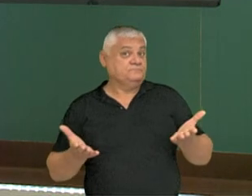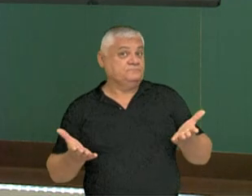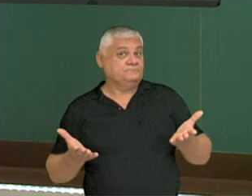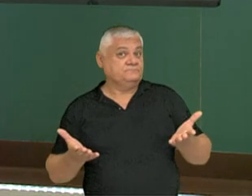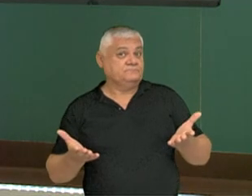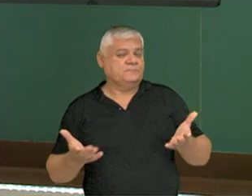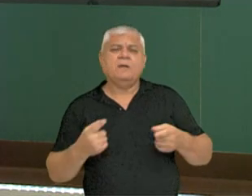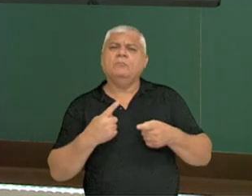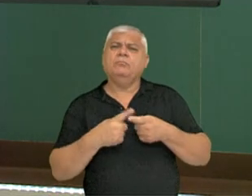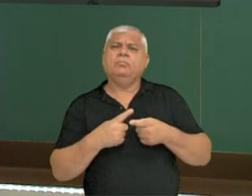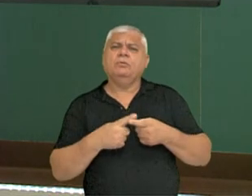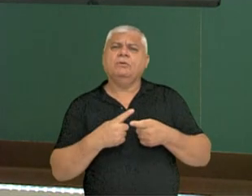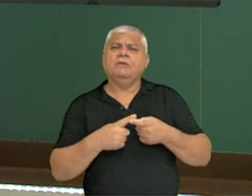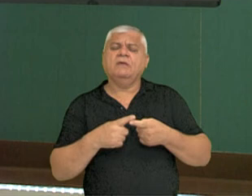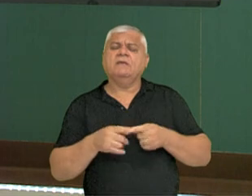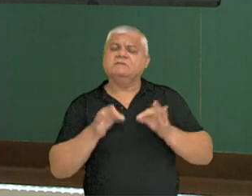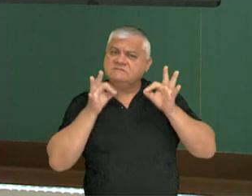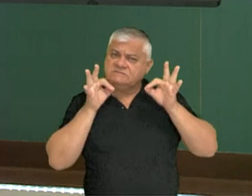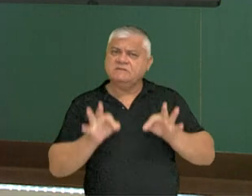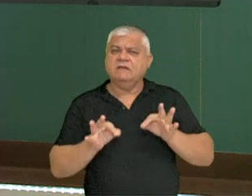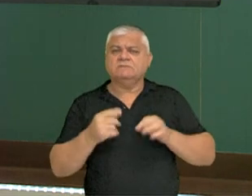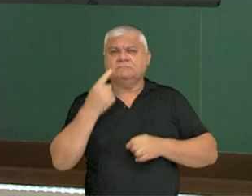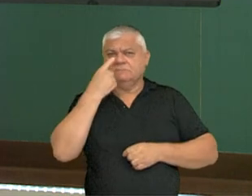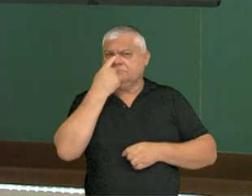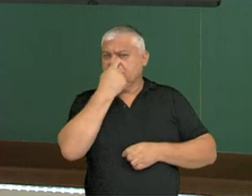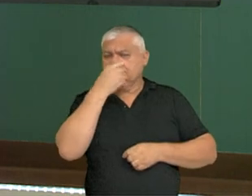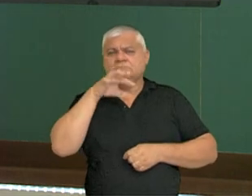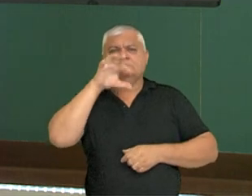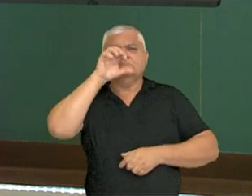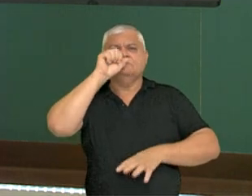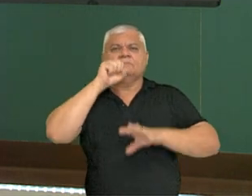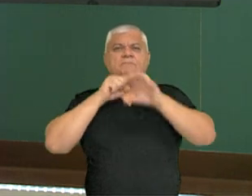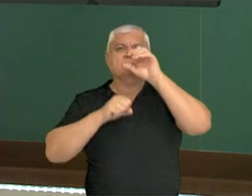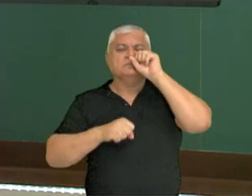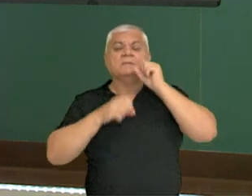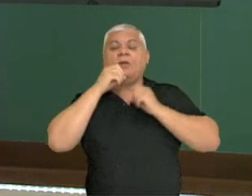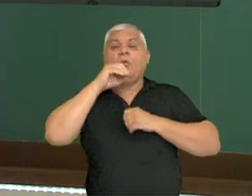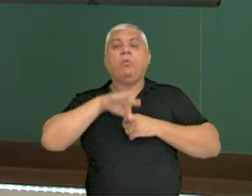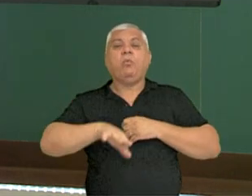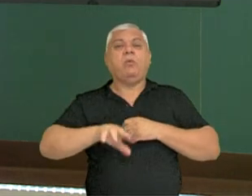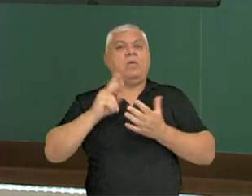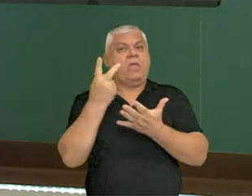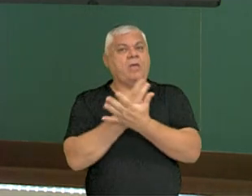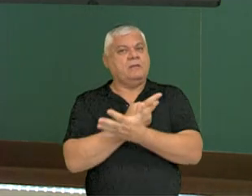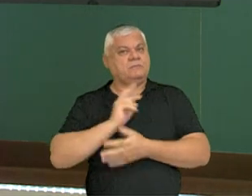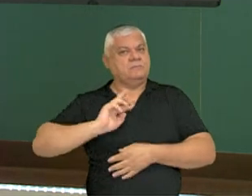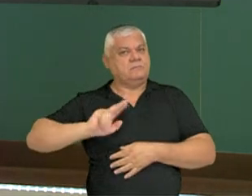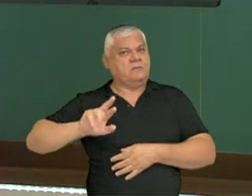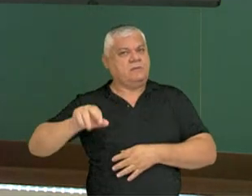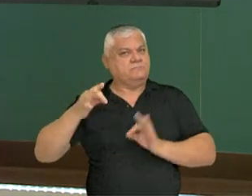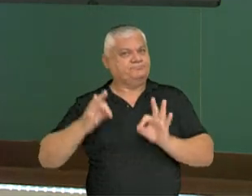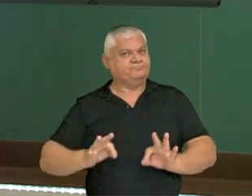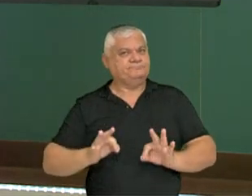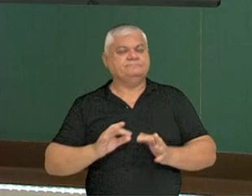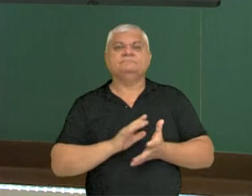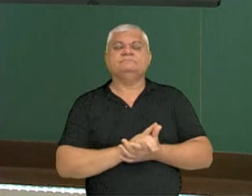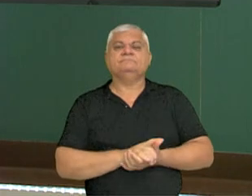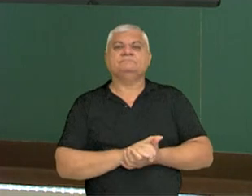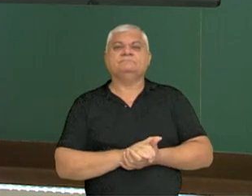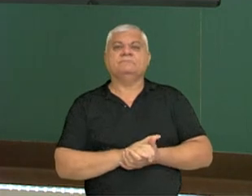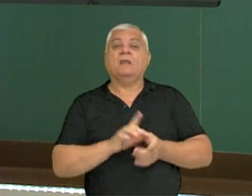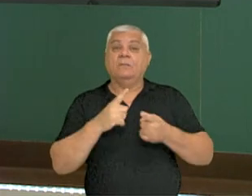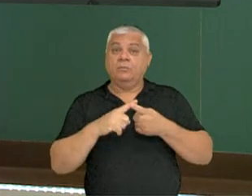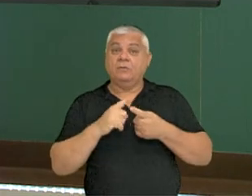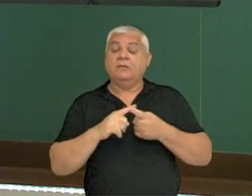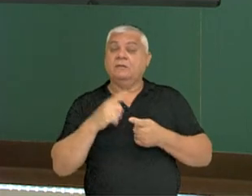Então, por que que o correto mesmo é respirar pelo nariz e não pela boca? Vamos dar uma olhada? Porque as